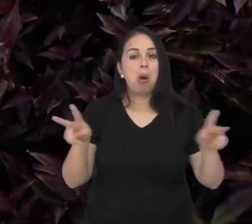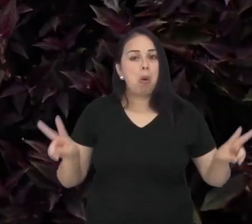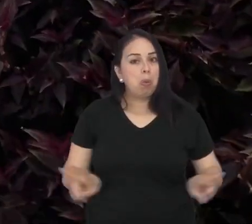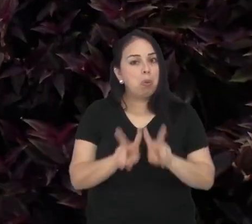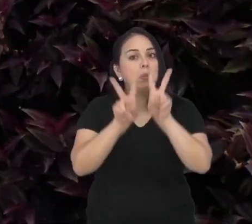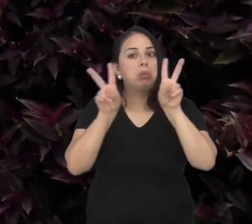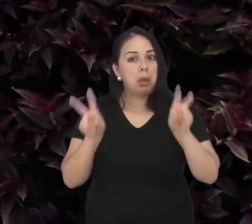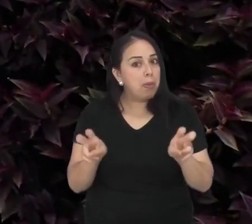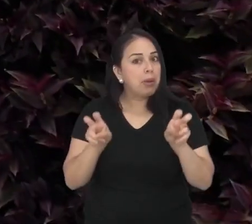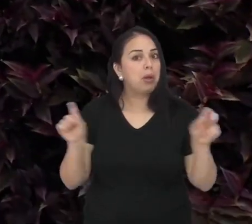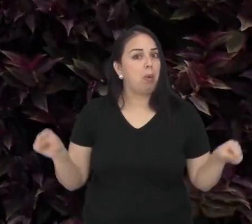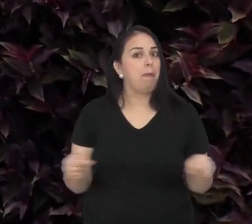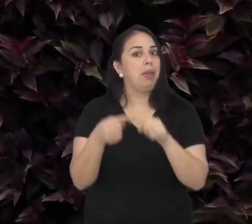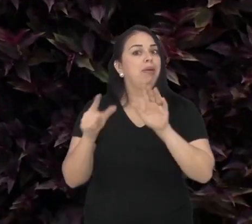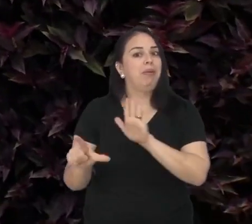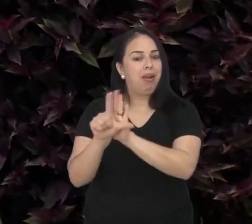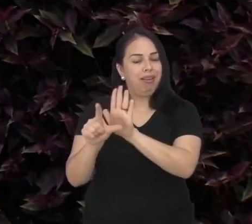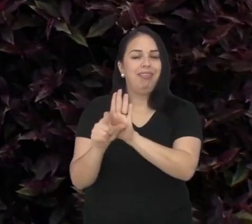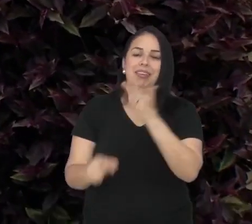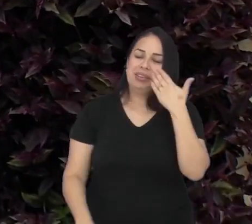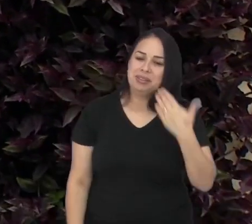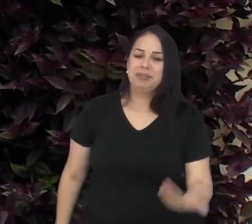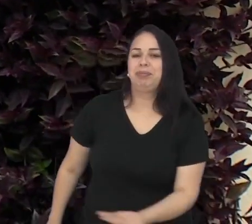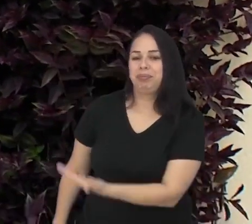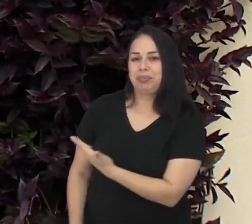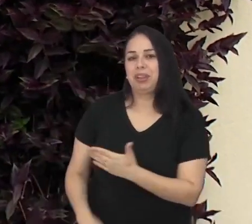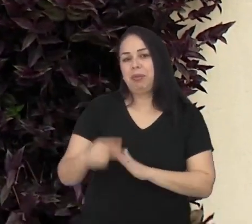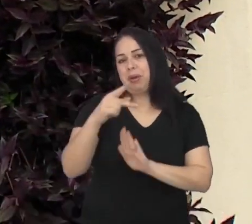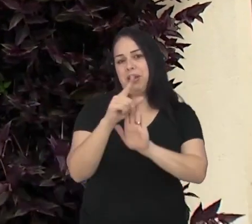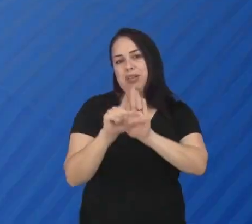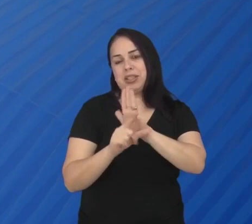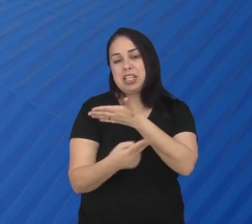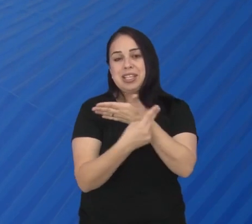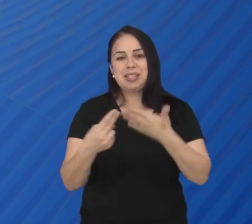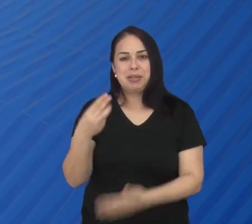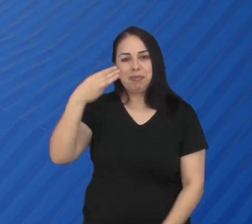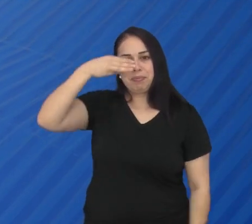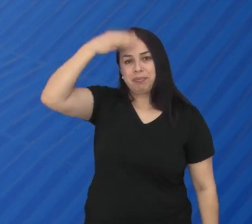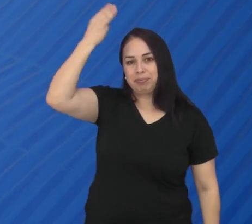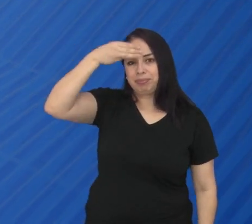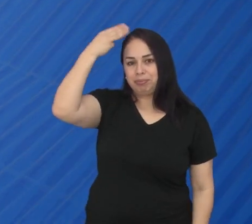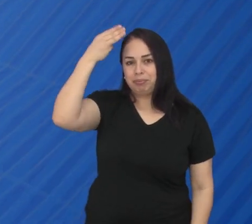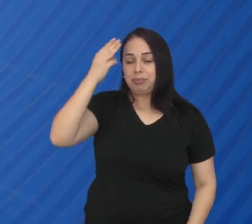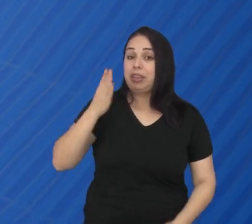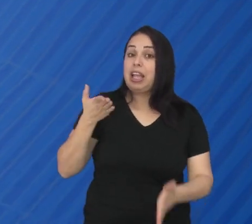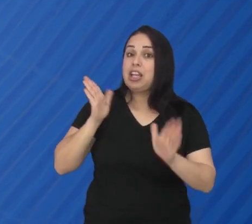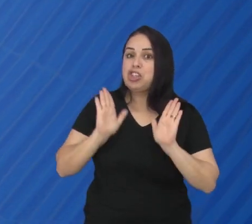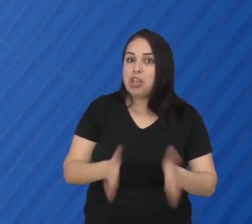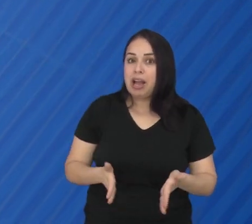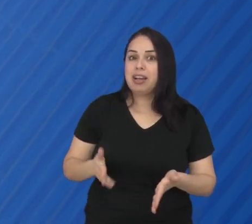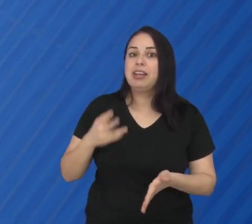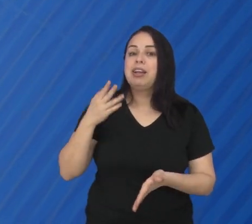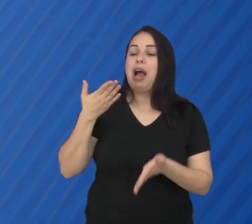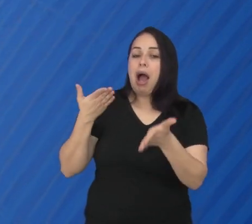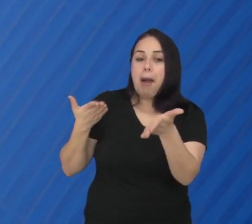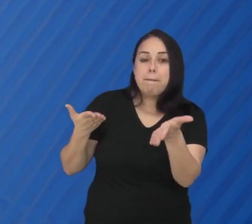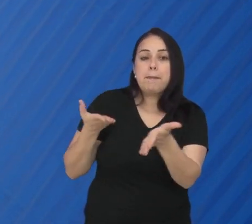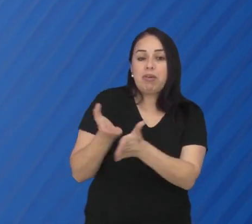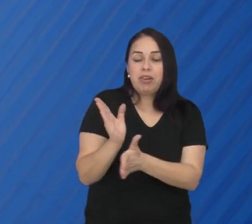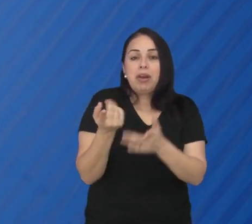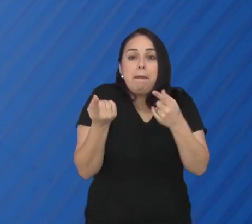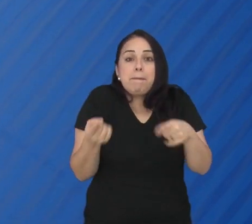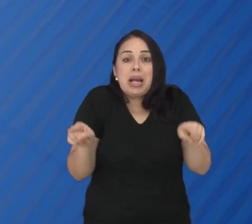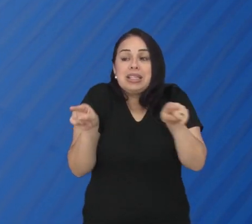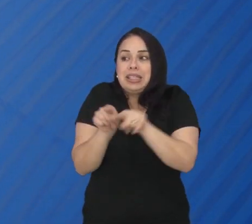Em São José, o paisagismo é tema até mesmo de leis. Exemplo disso é o projeto de autoria do vereador Milton